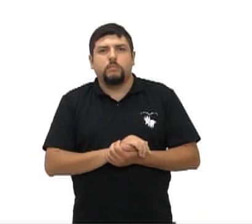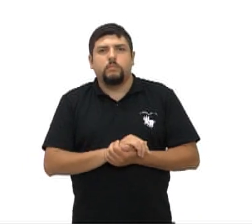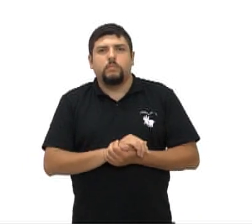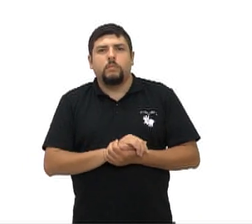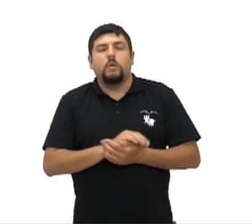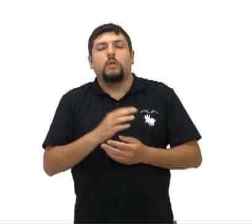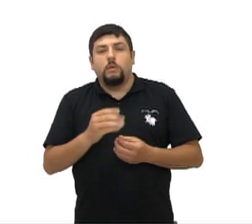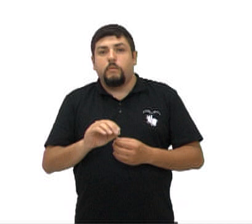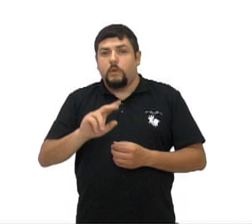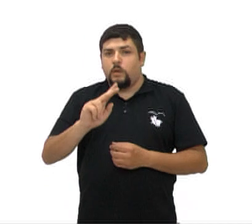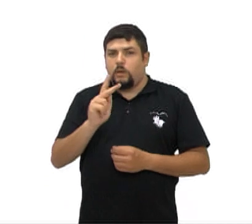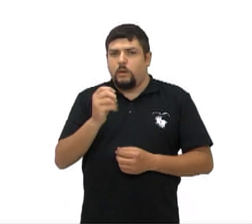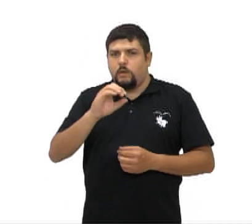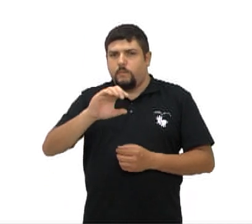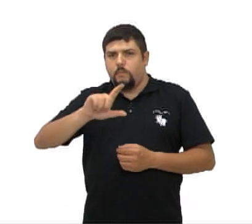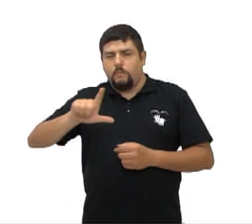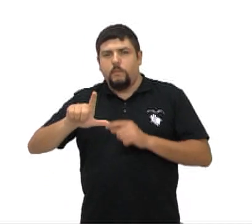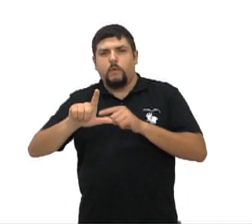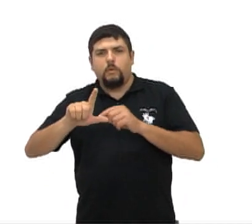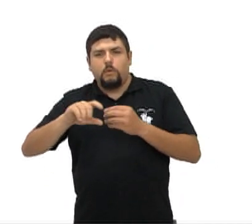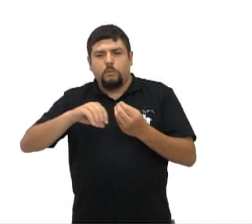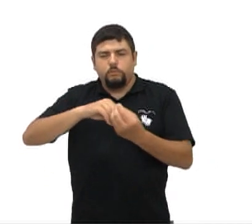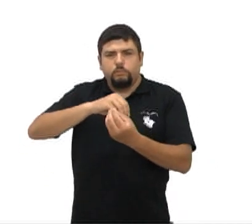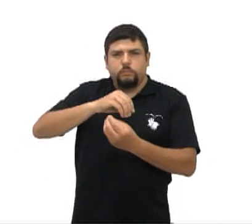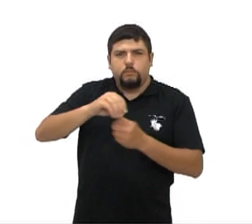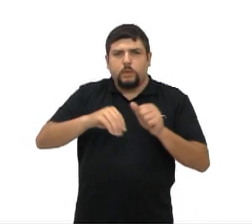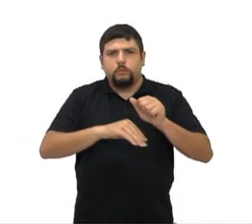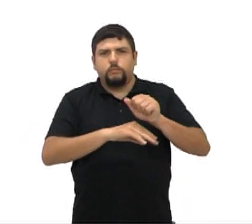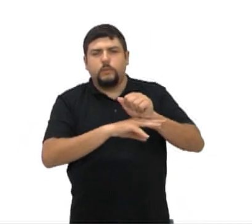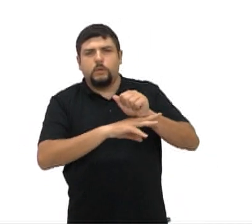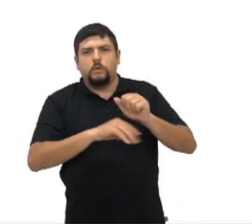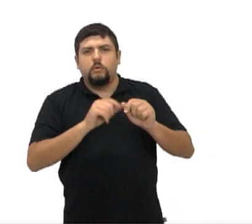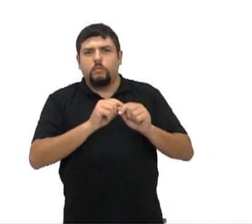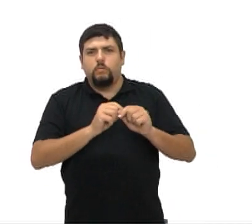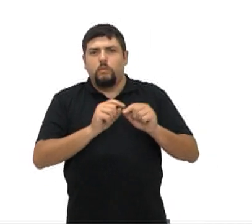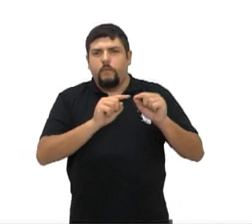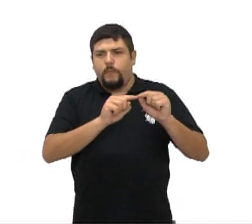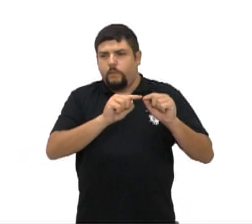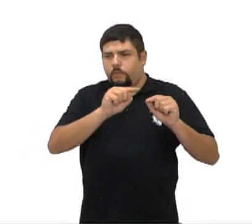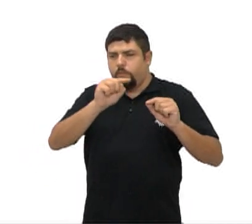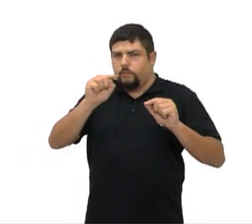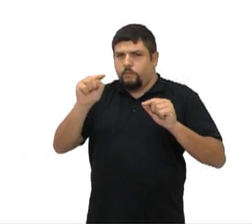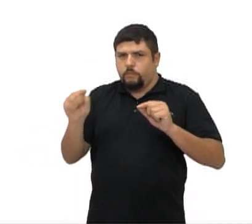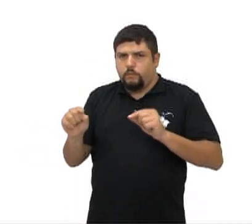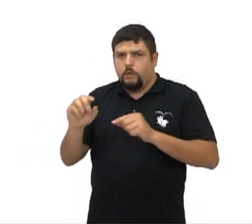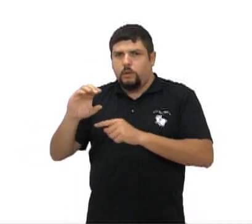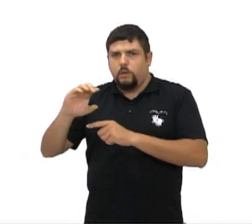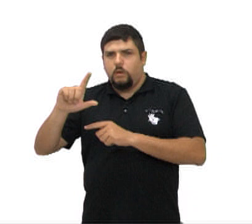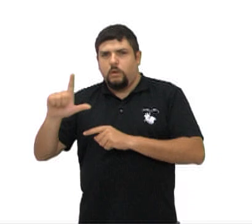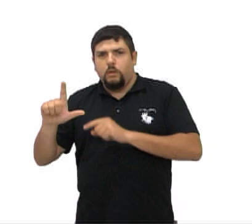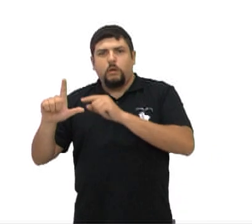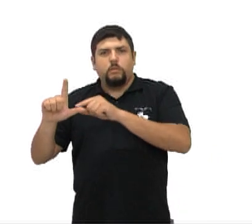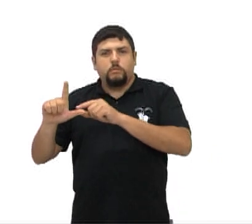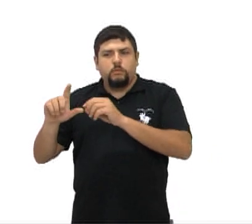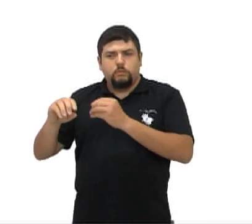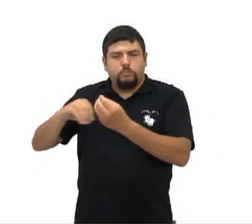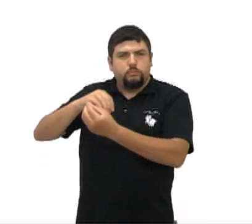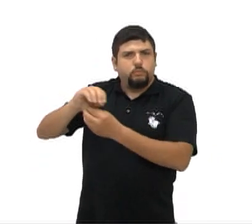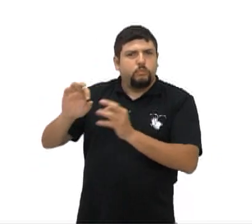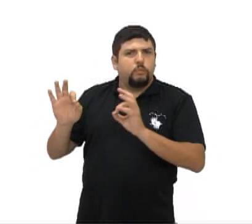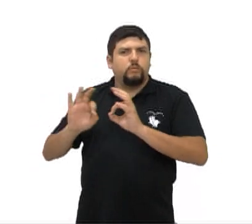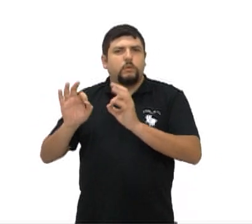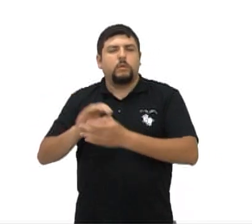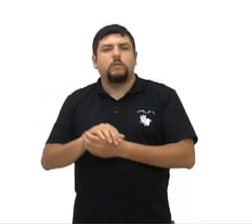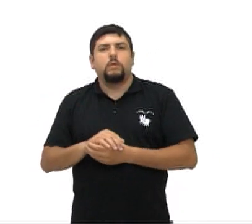meio ácido, o equilíbrio da reação se desloca para o lado onde o Cl, o íon cloreto, não esteja em solução. Portanto,